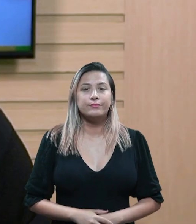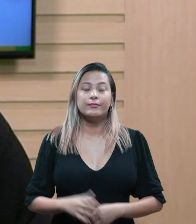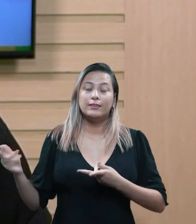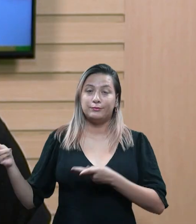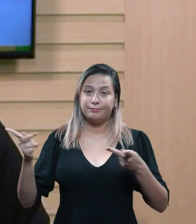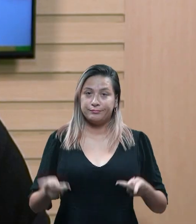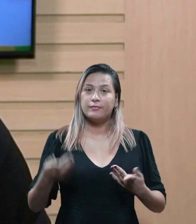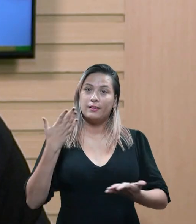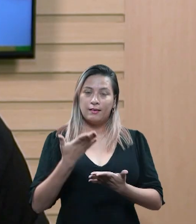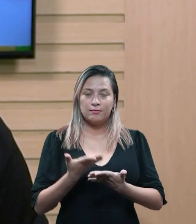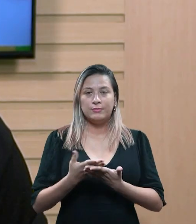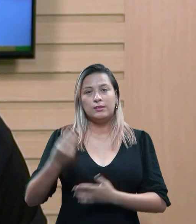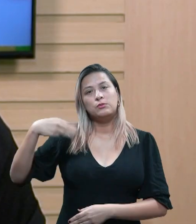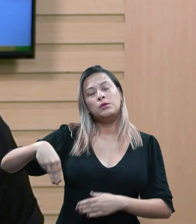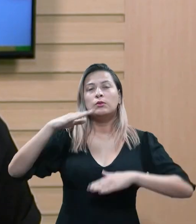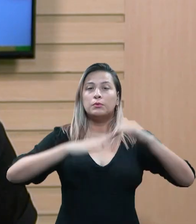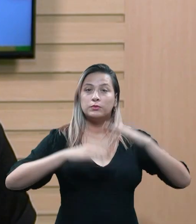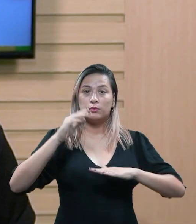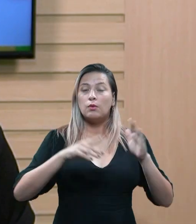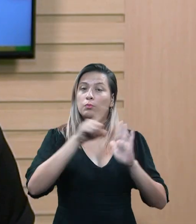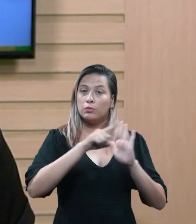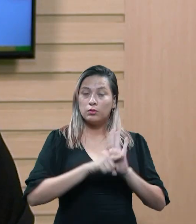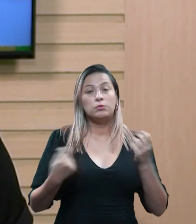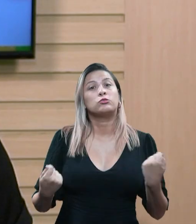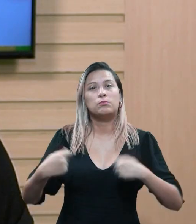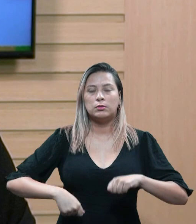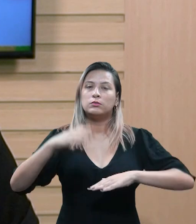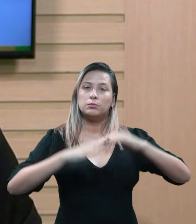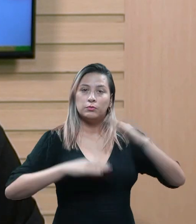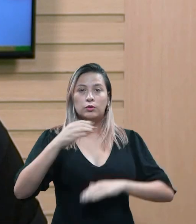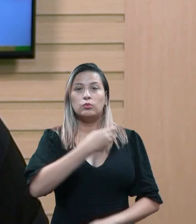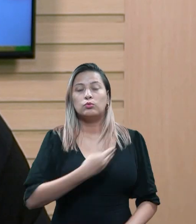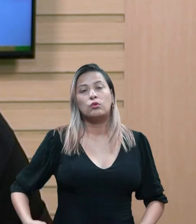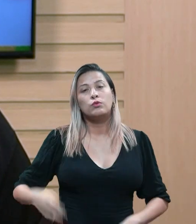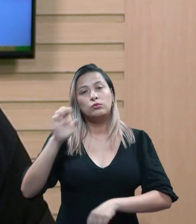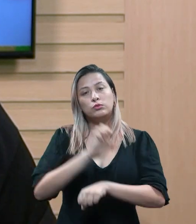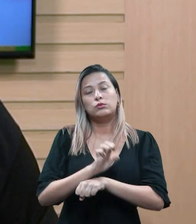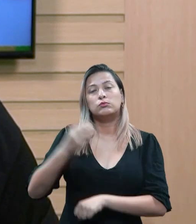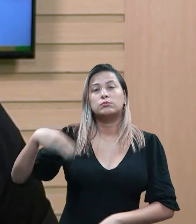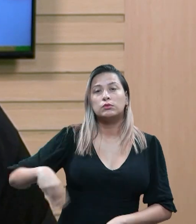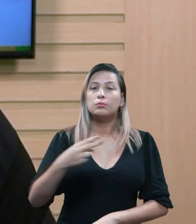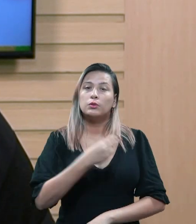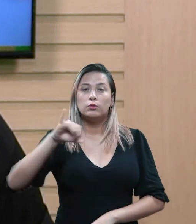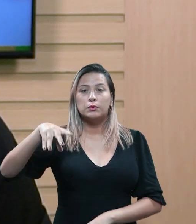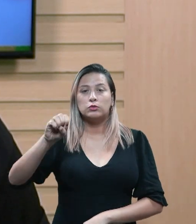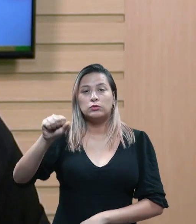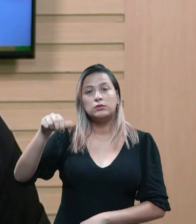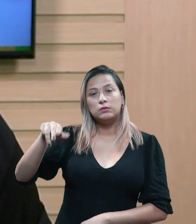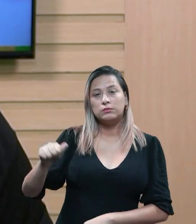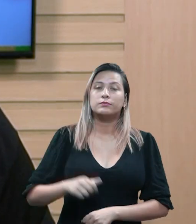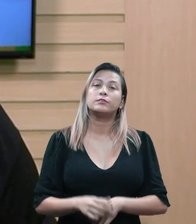Seja bem-vindo ao Maranhão Profissionalizado, programa de capacitação profissional do Governo do Estado do Maranhão. Eu sou Josana